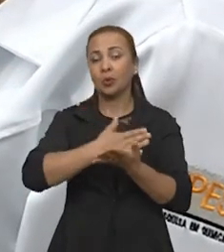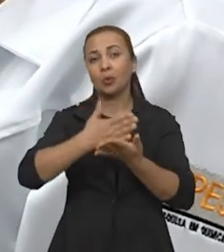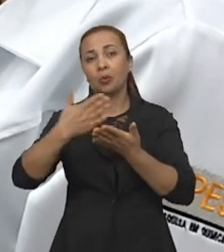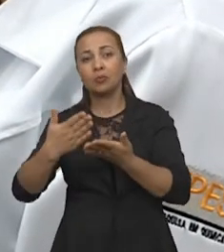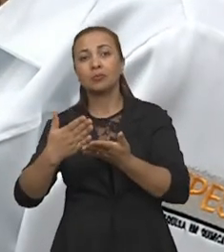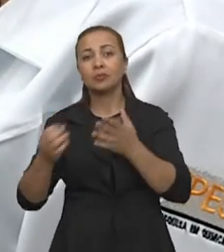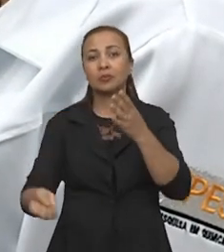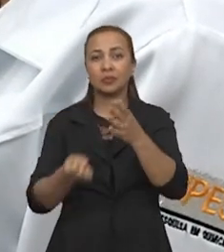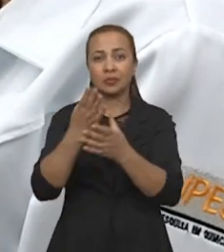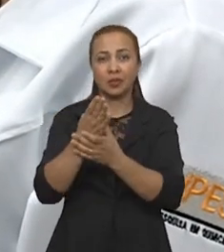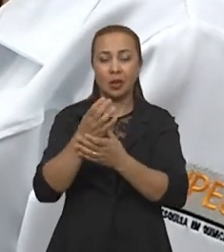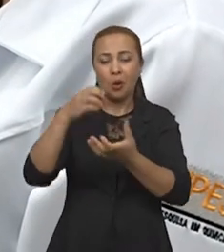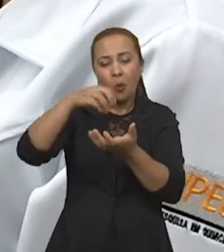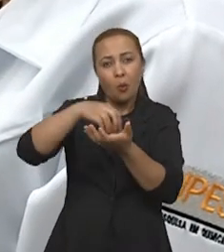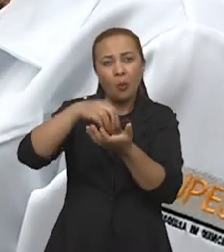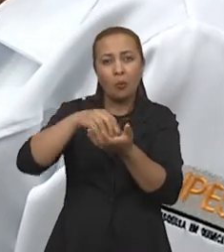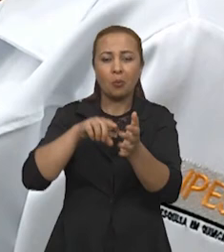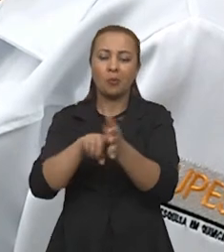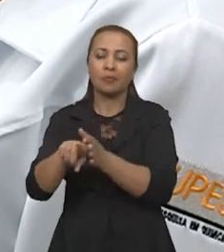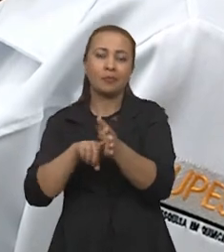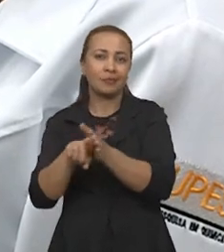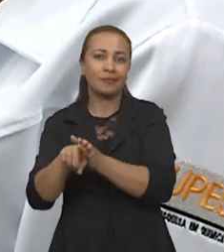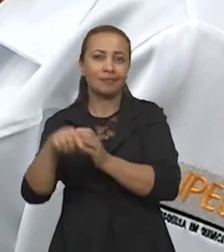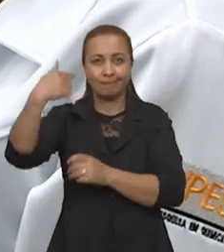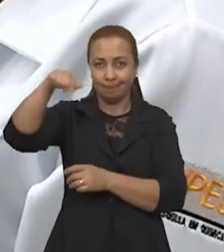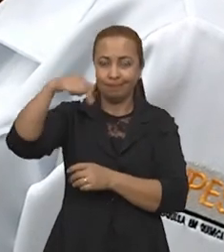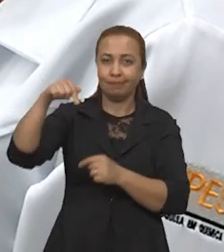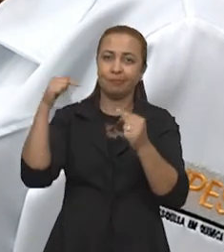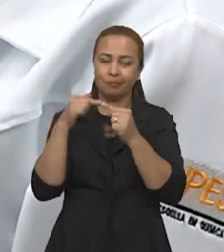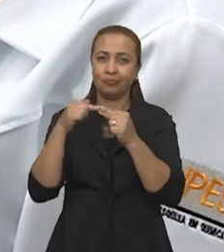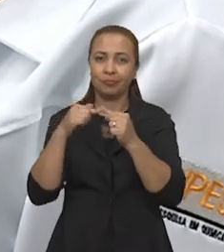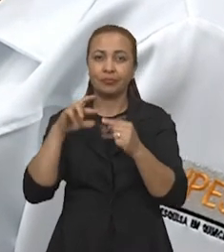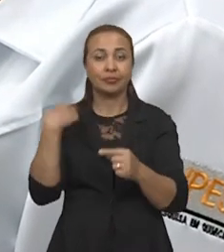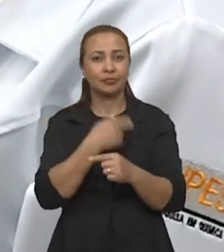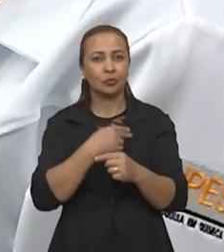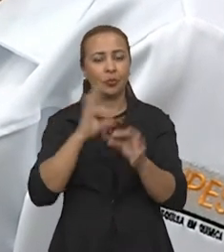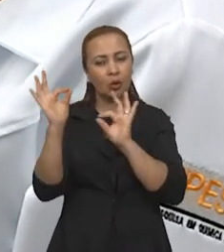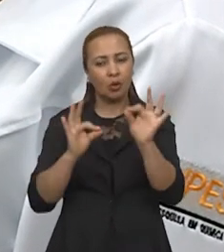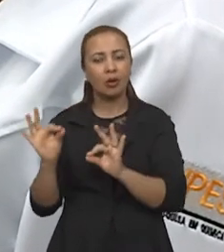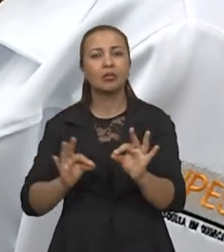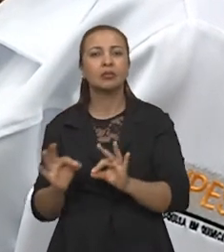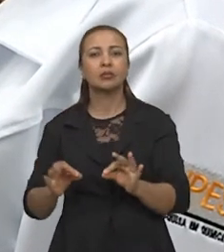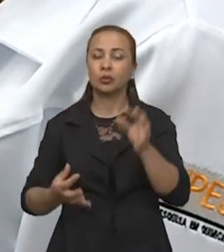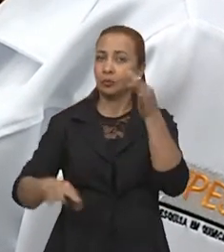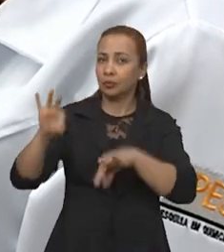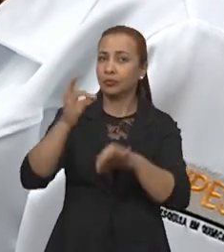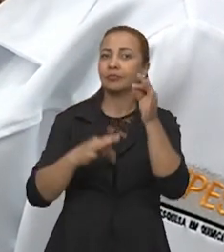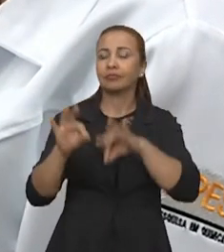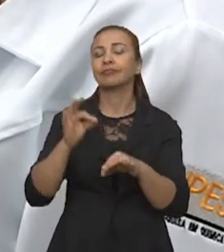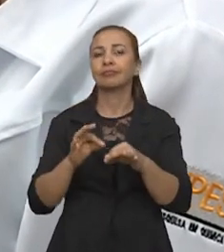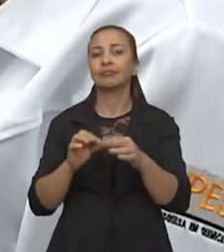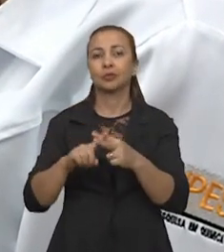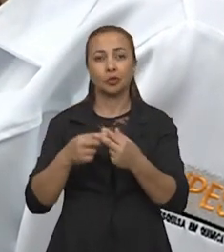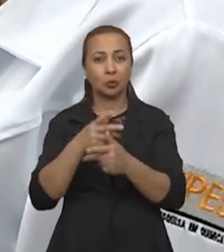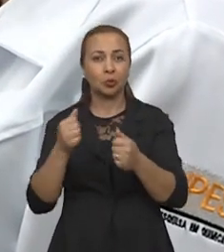da criação do núcleo de pesquisa em química aplicada. Nós montamos o laboratório de pesquisa de